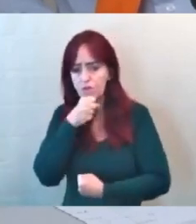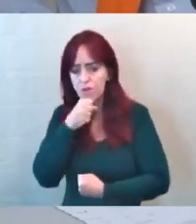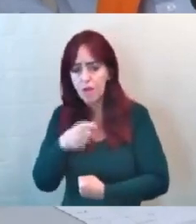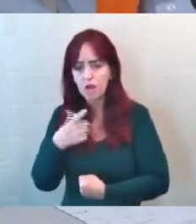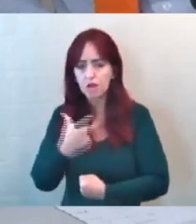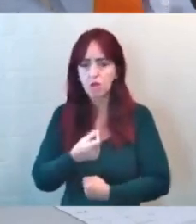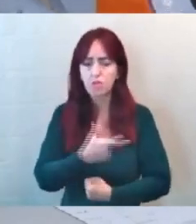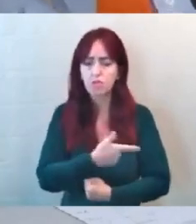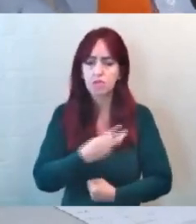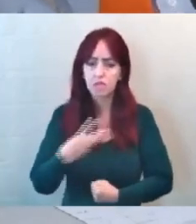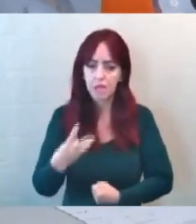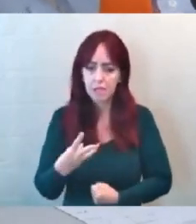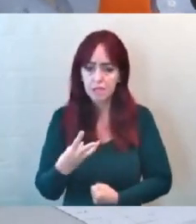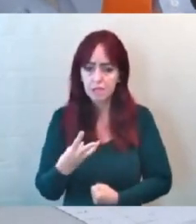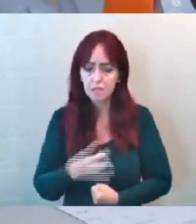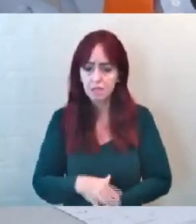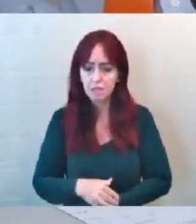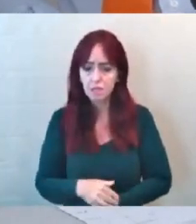em